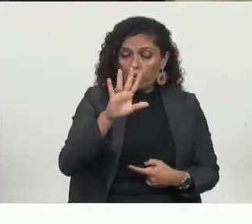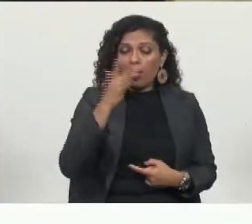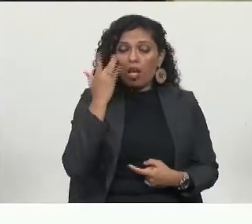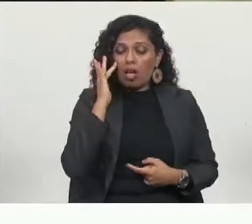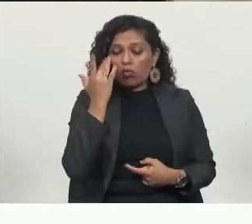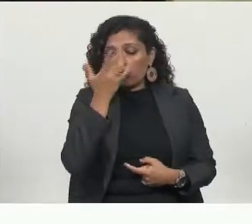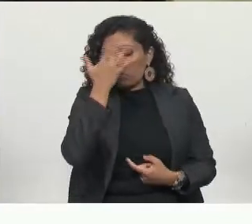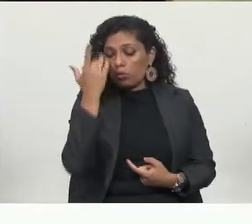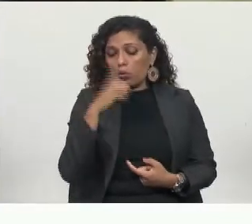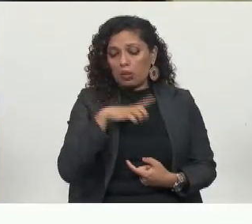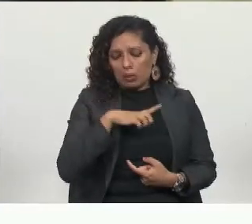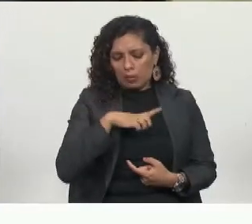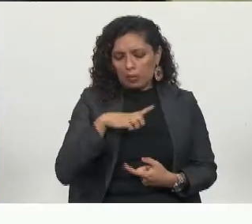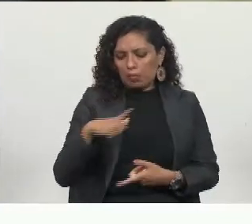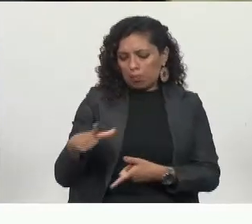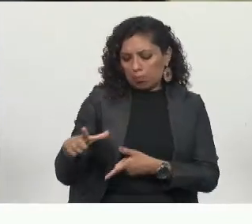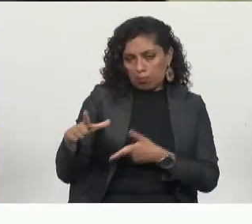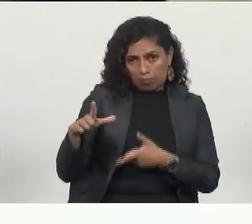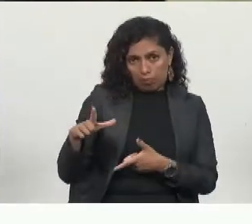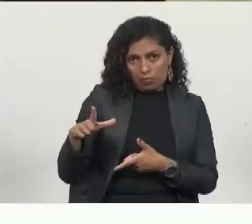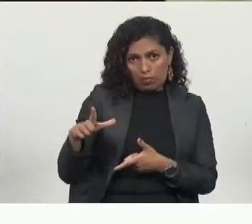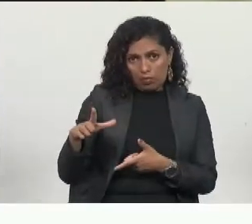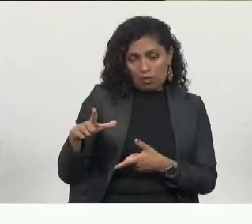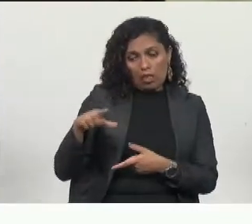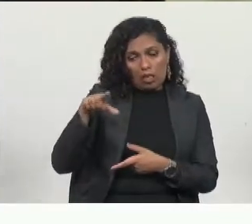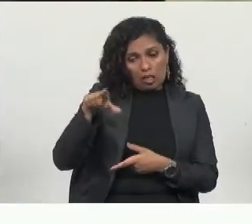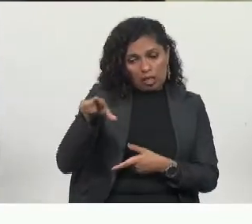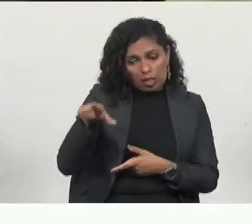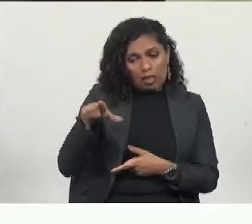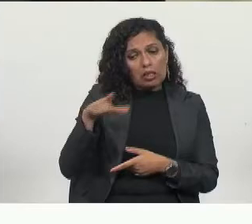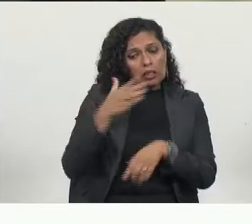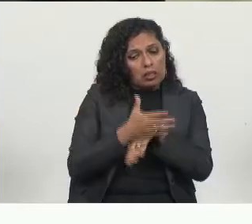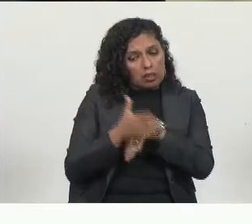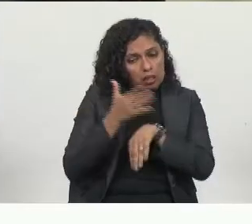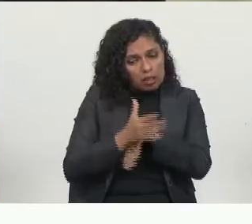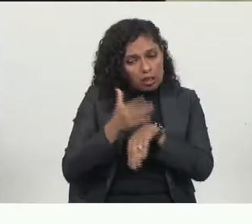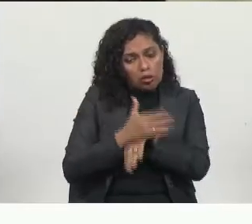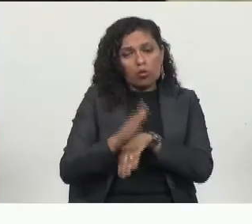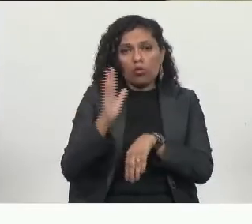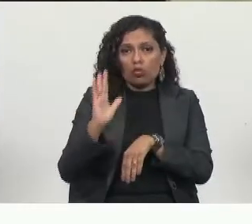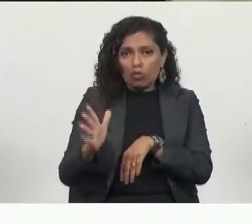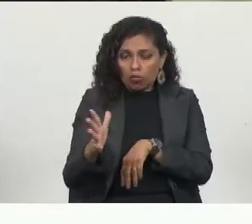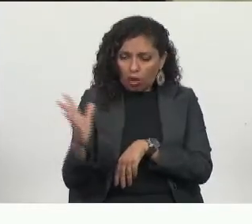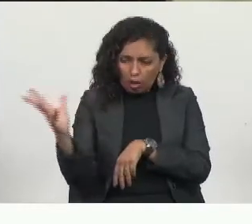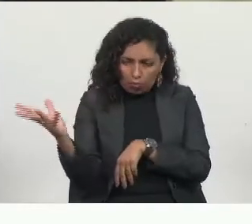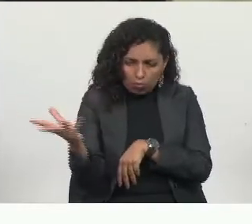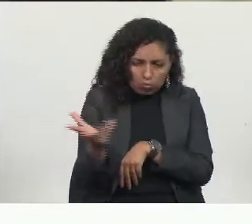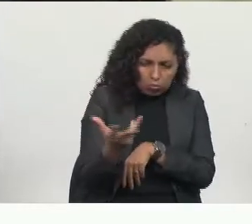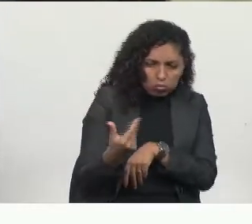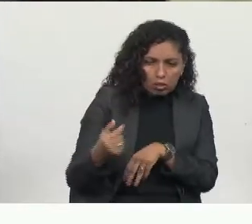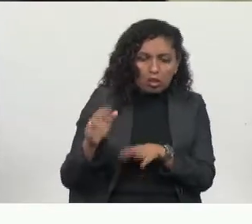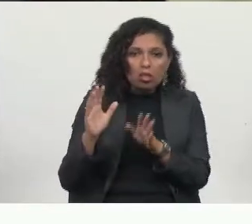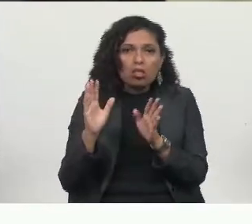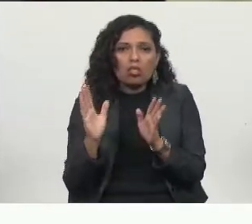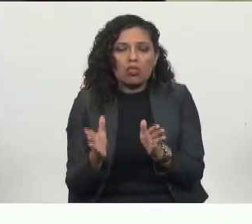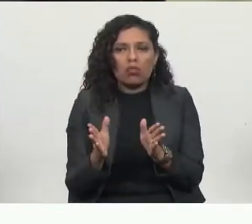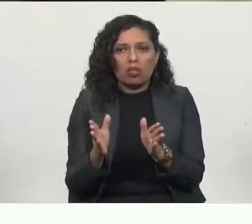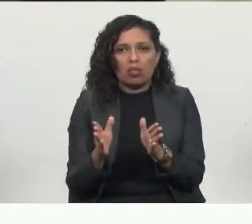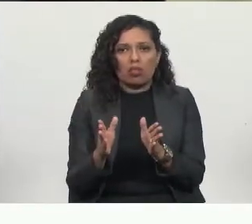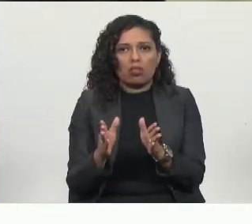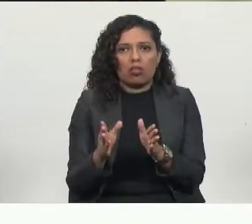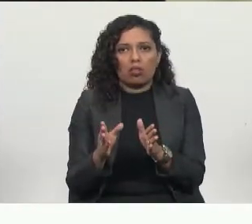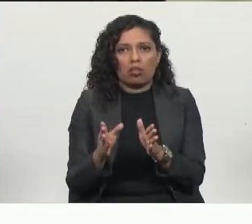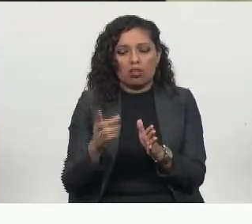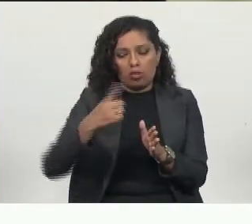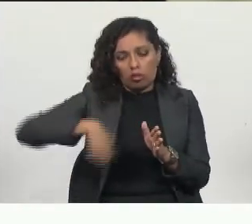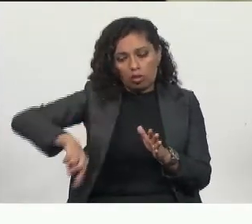possui porte passa por um processo muito específico de treinamento, qualificado, né? O que eu acho que a gente tem que tornar